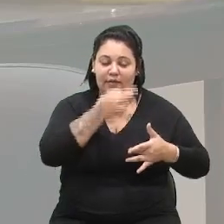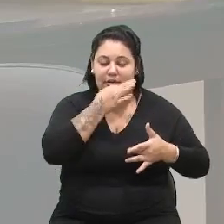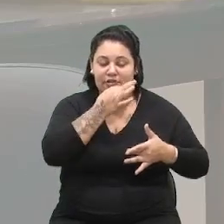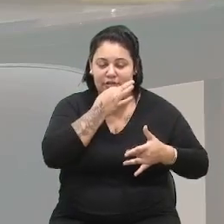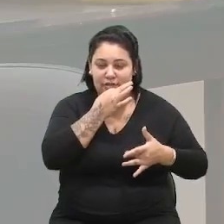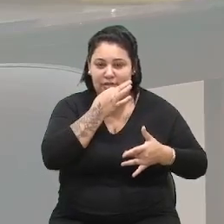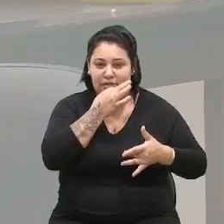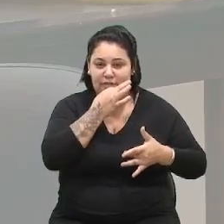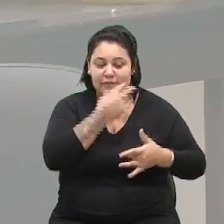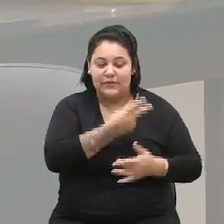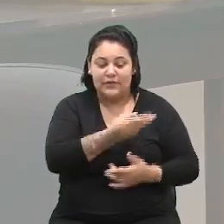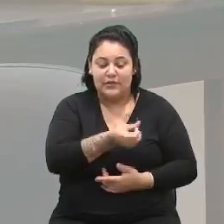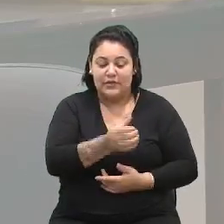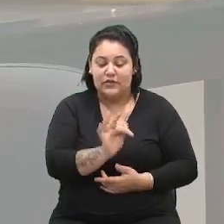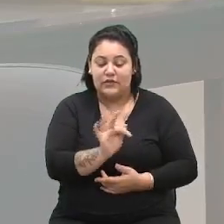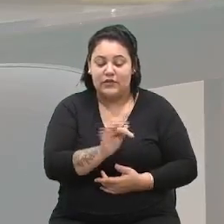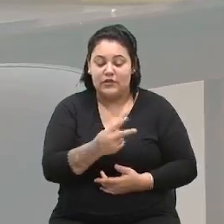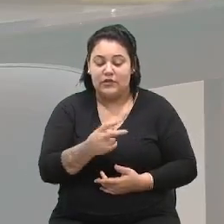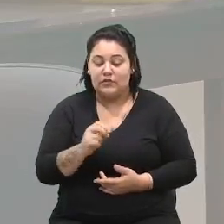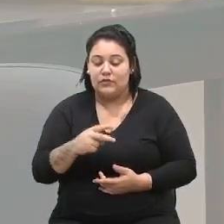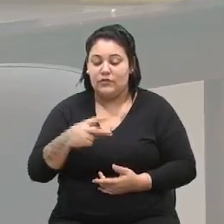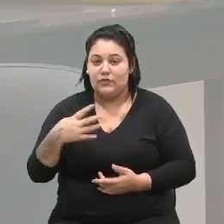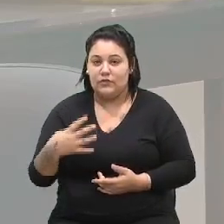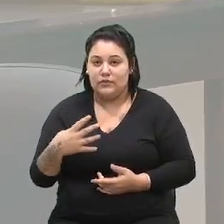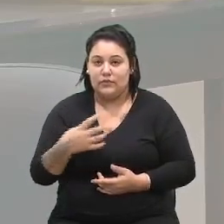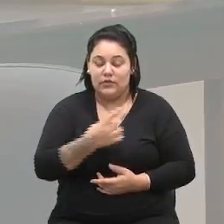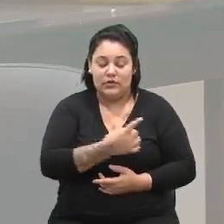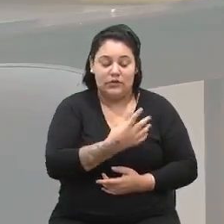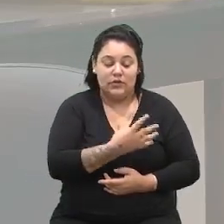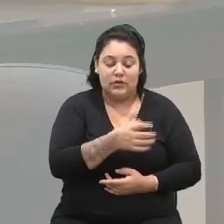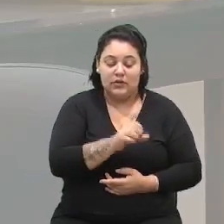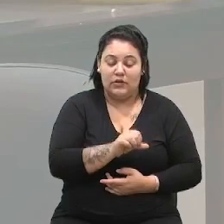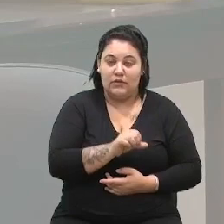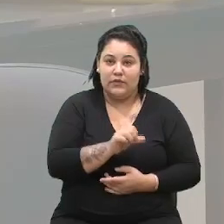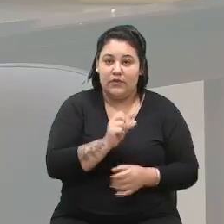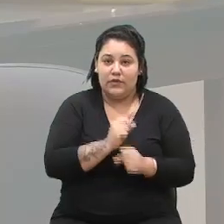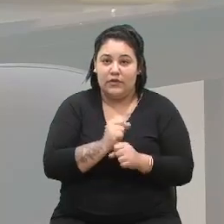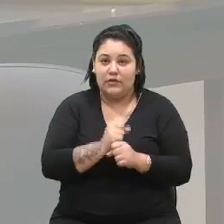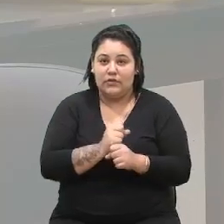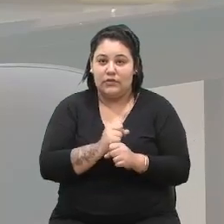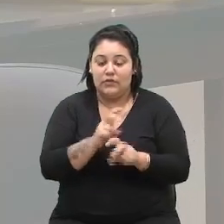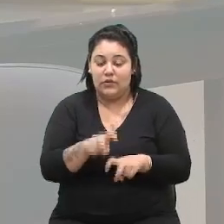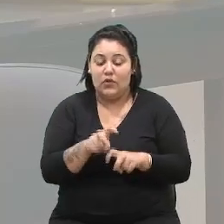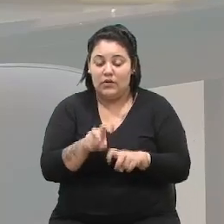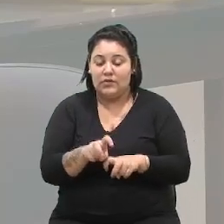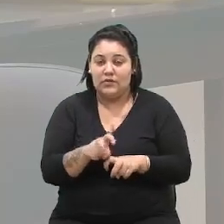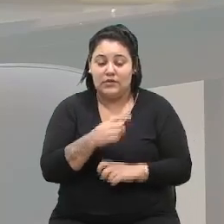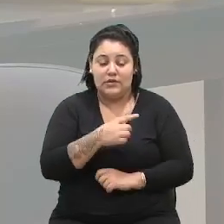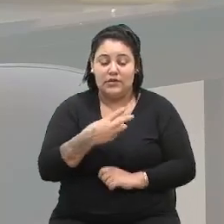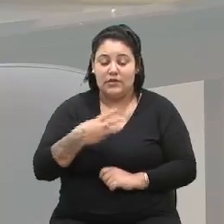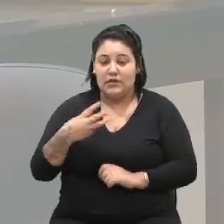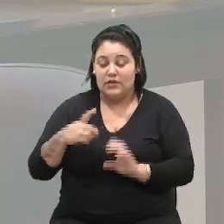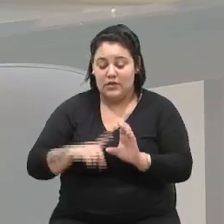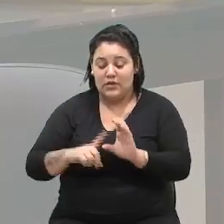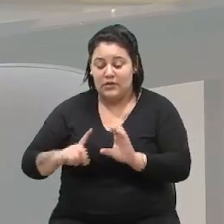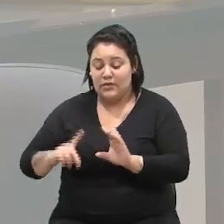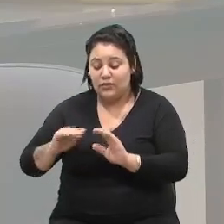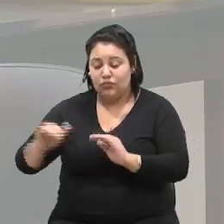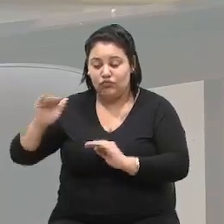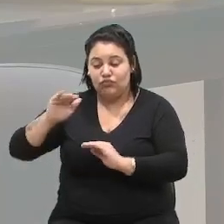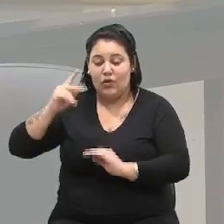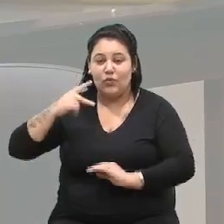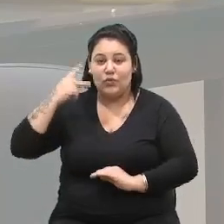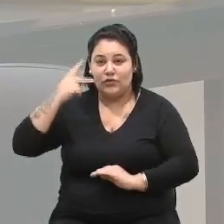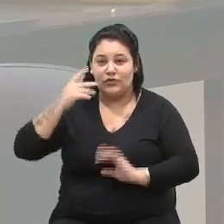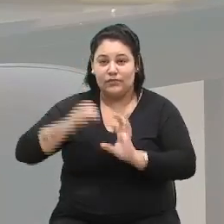26 de fevereiro de 2024, 149 anos de colonização e 134 da emancipação